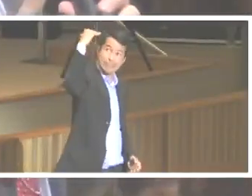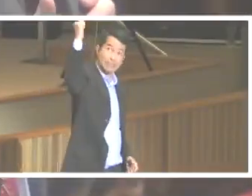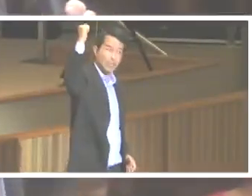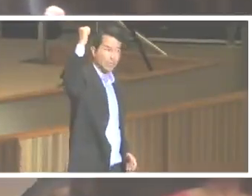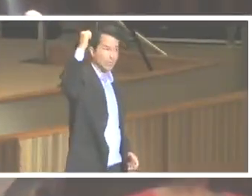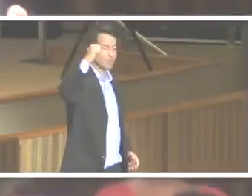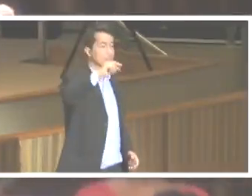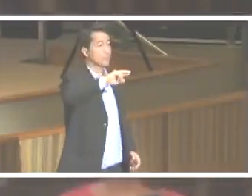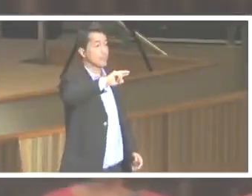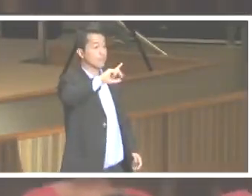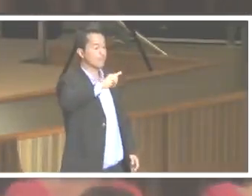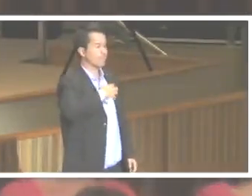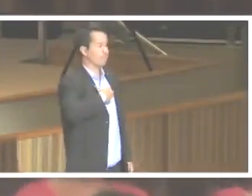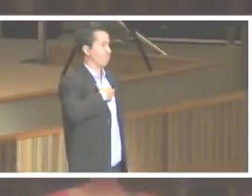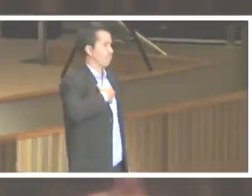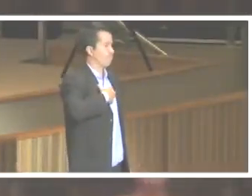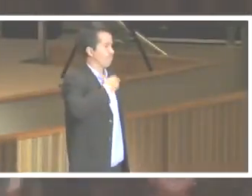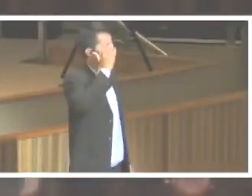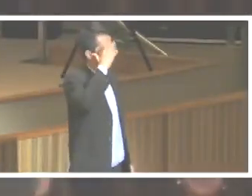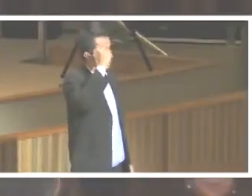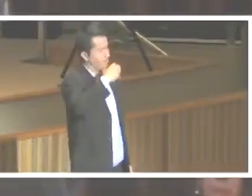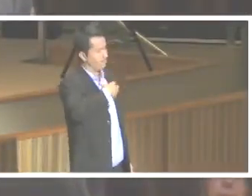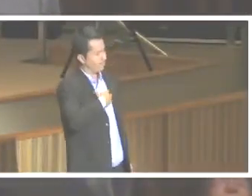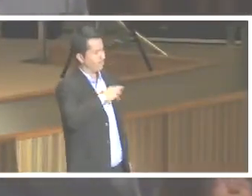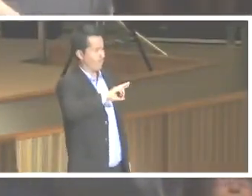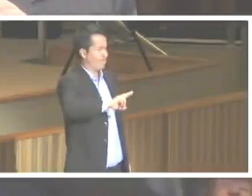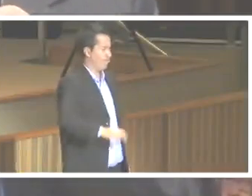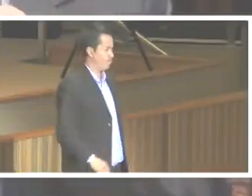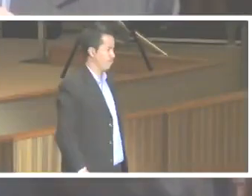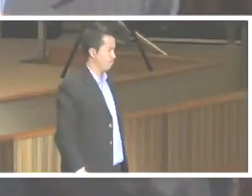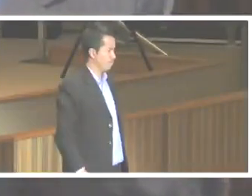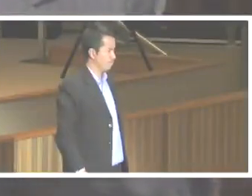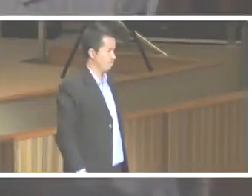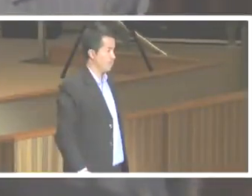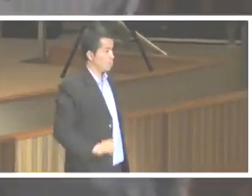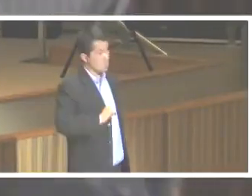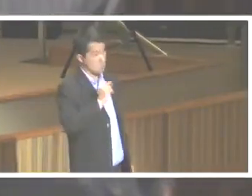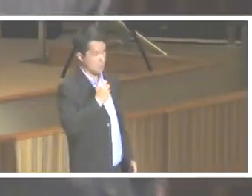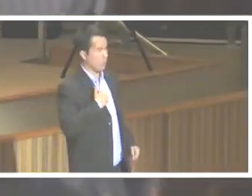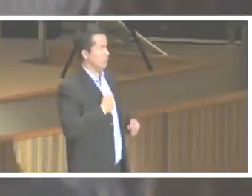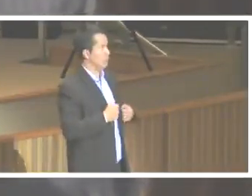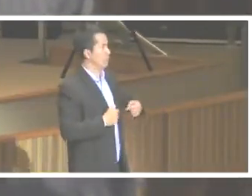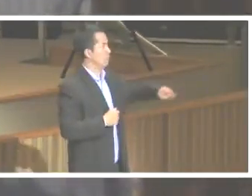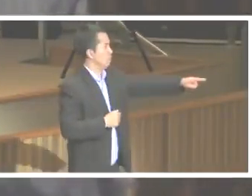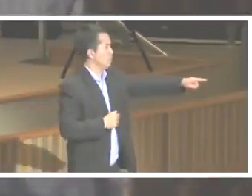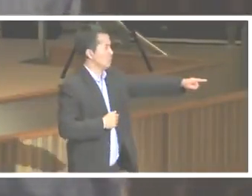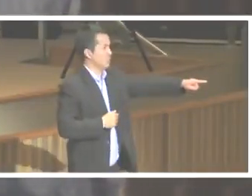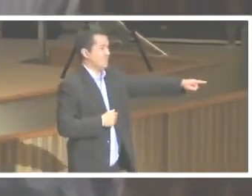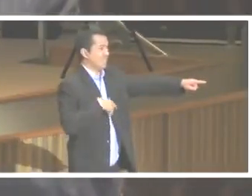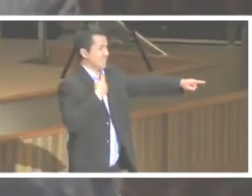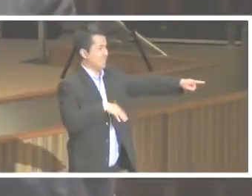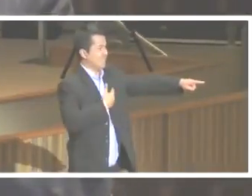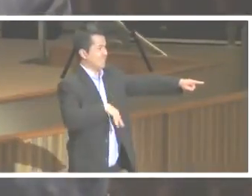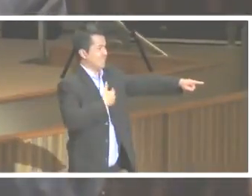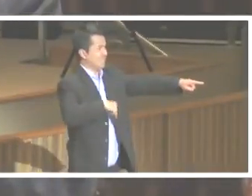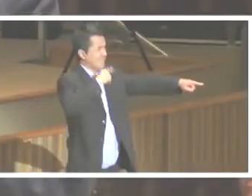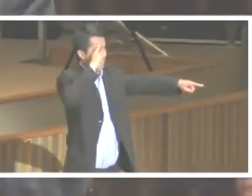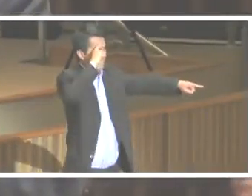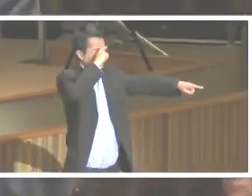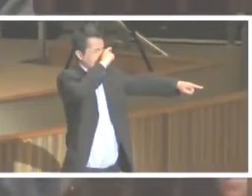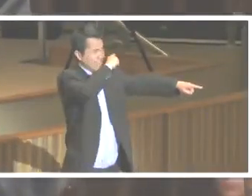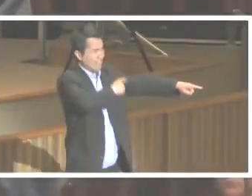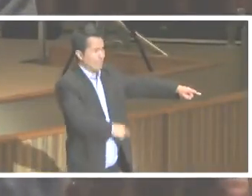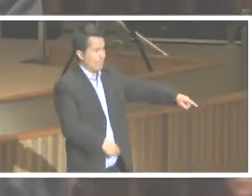jornada que não é muito comum porque que é tão mais fácil crescer naqueles pequenos